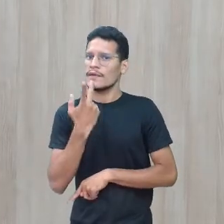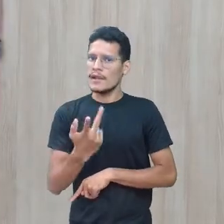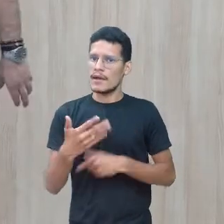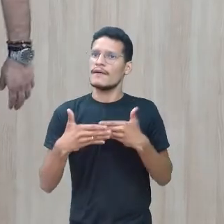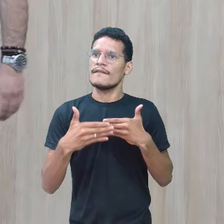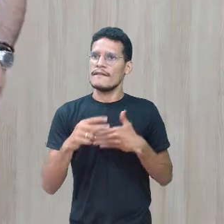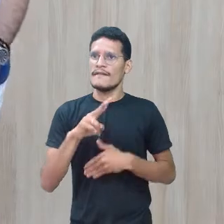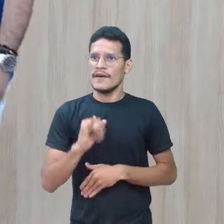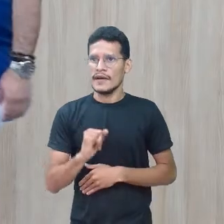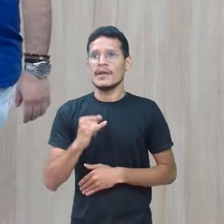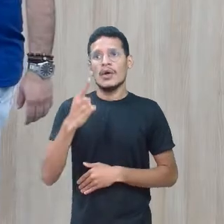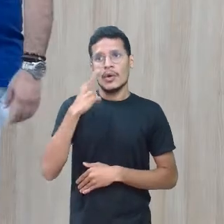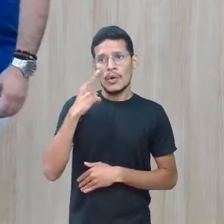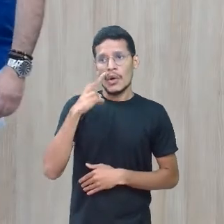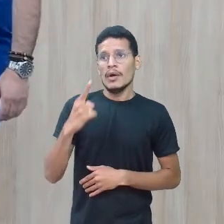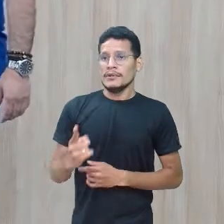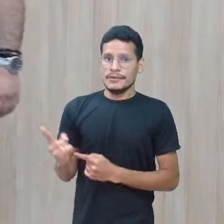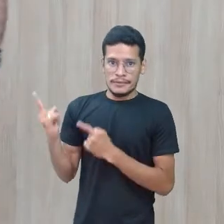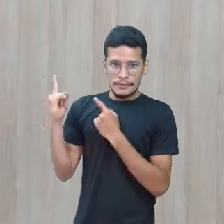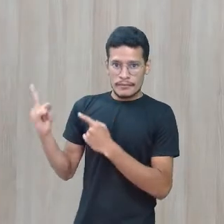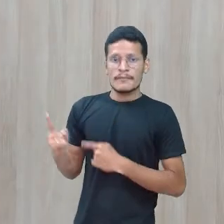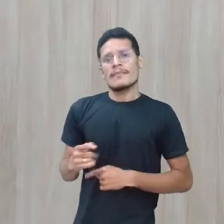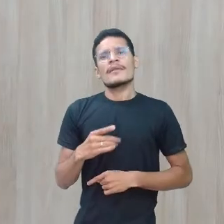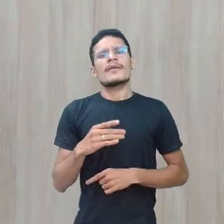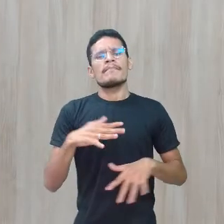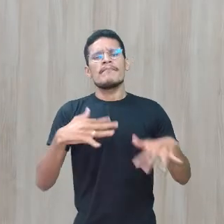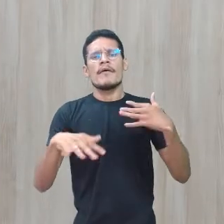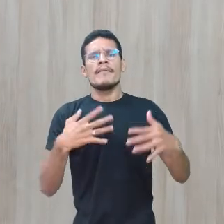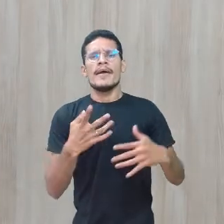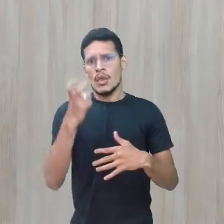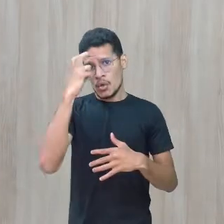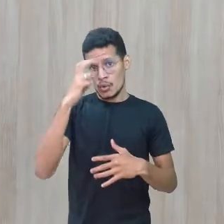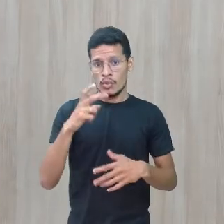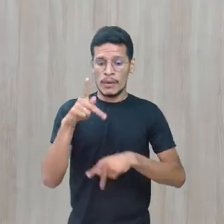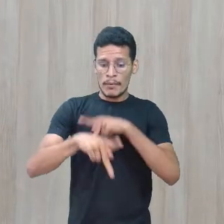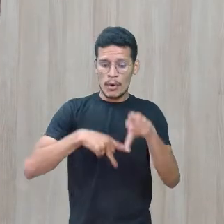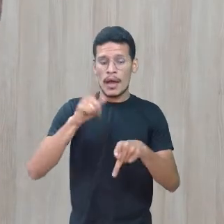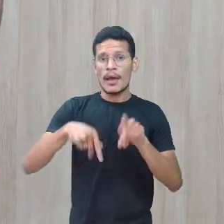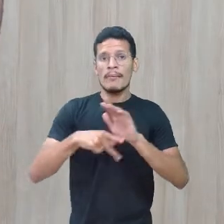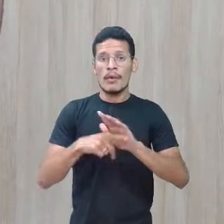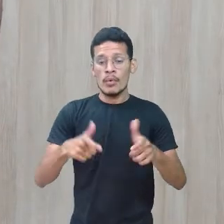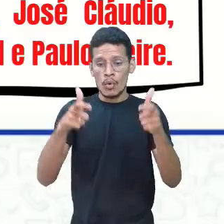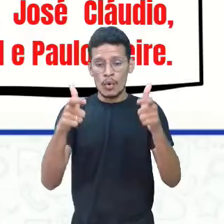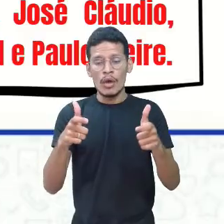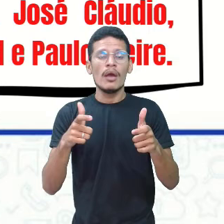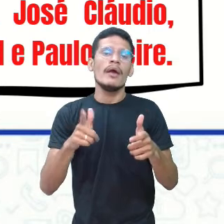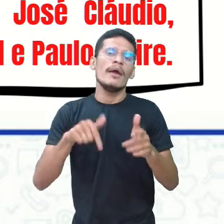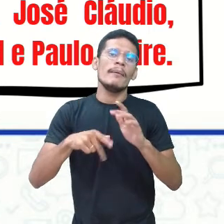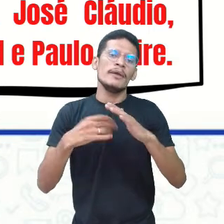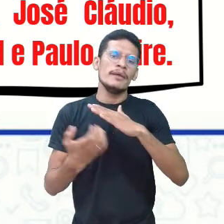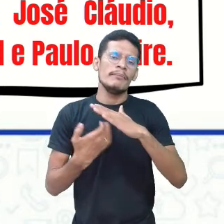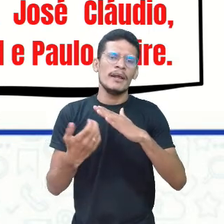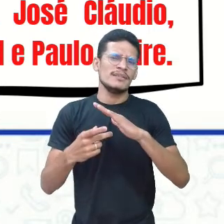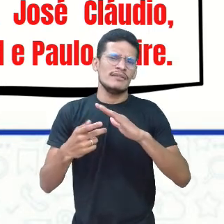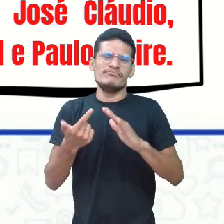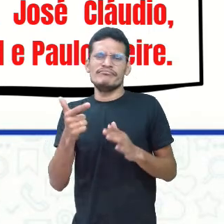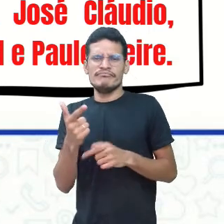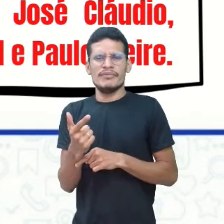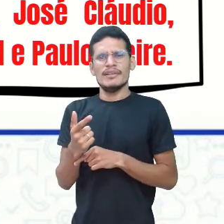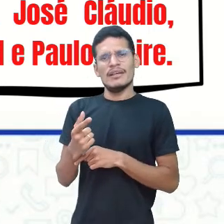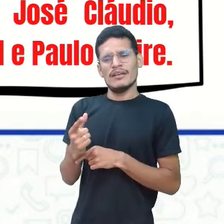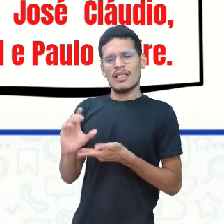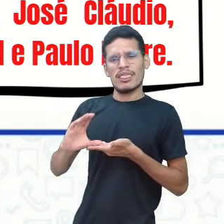né? Então, veja, o Movimento de Cultura Popular ele foi uma instituição sem fins lucrativos que